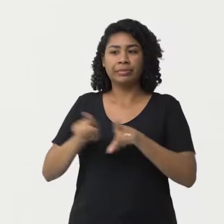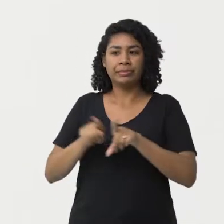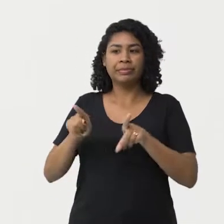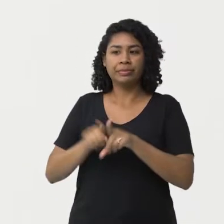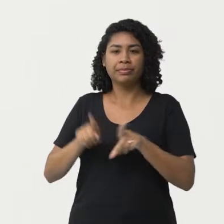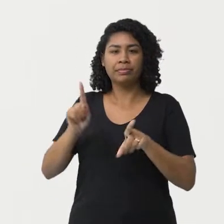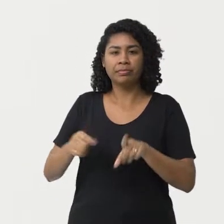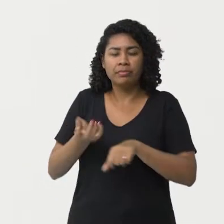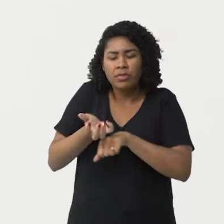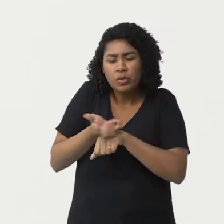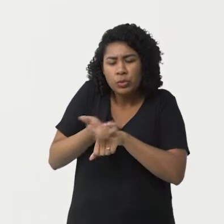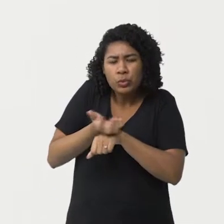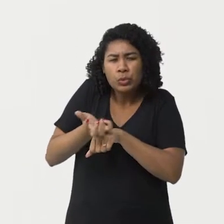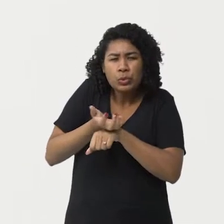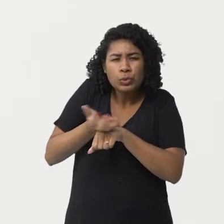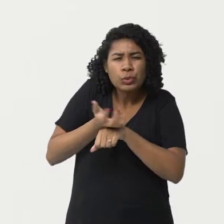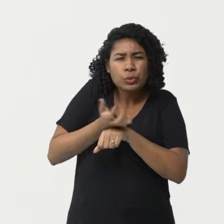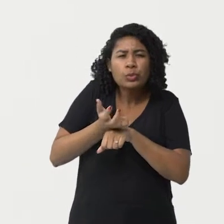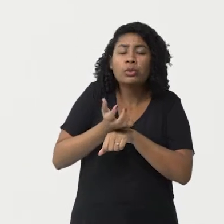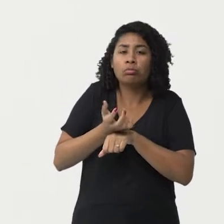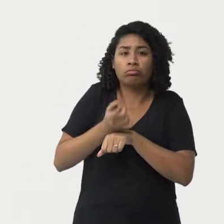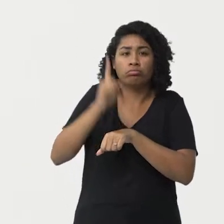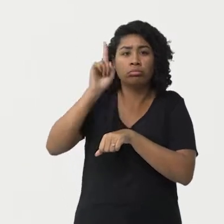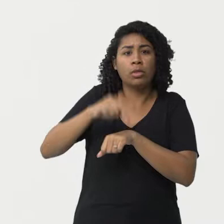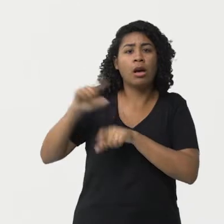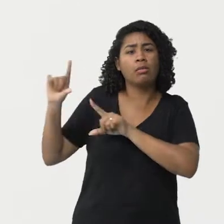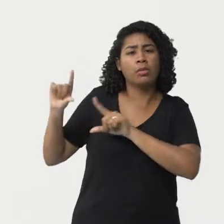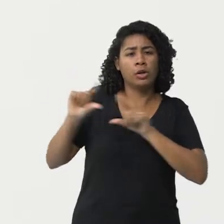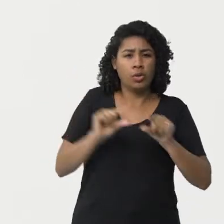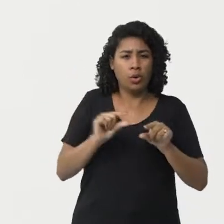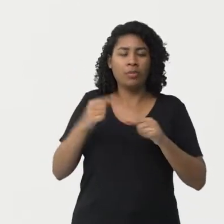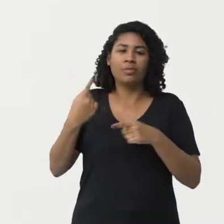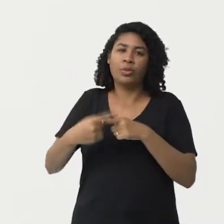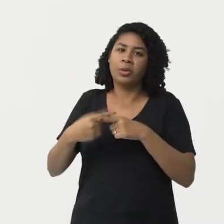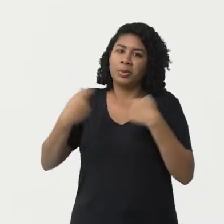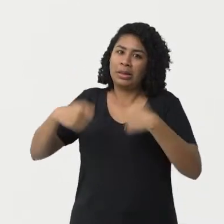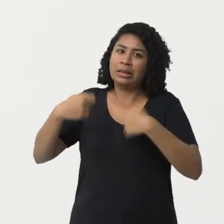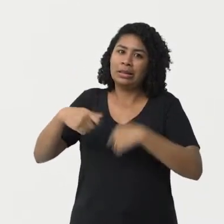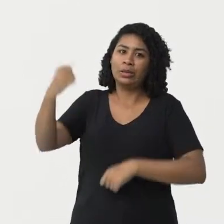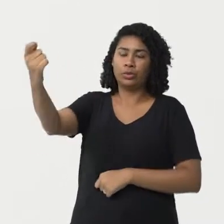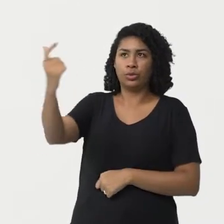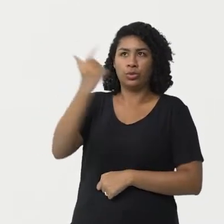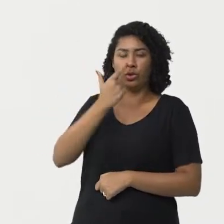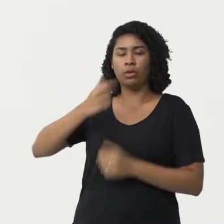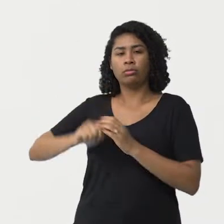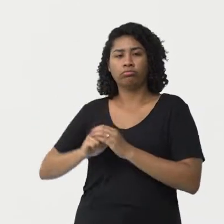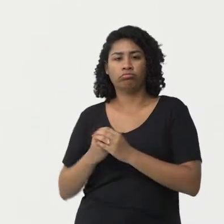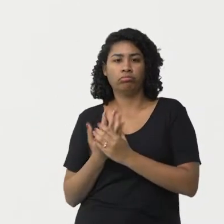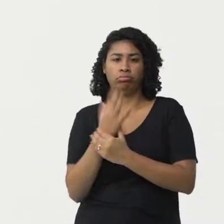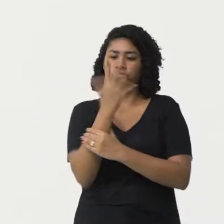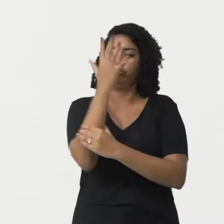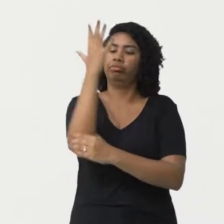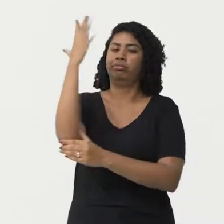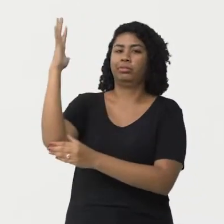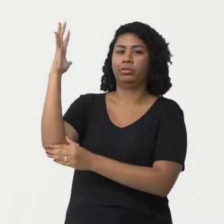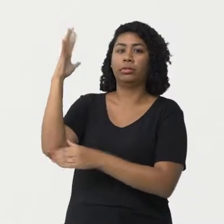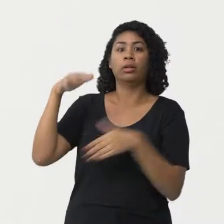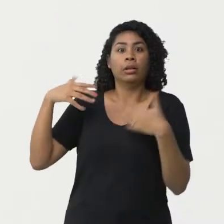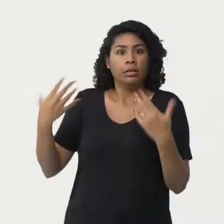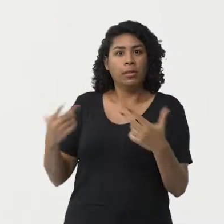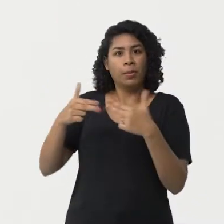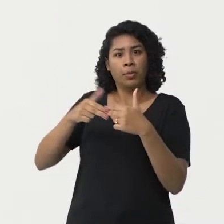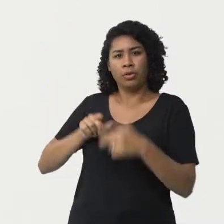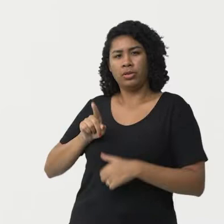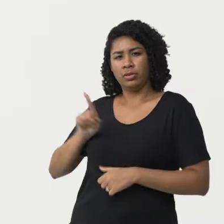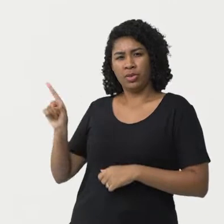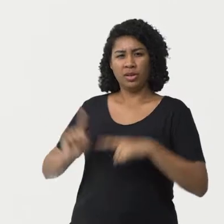plantas rasteiras, porque a planta precisa da luz solar para poder se desenvolver. Como a vegetação da